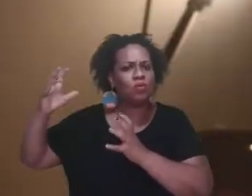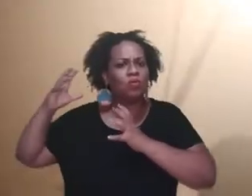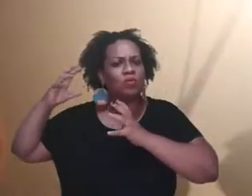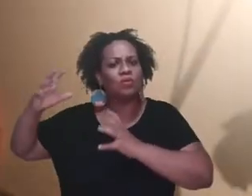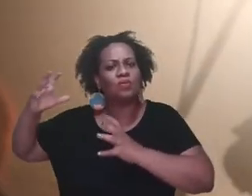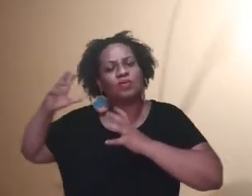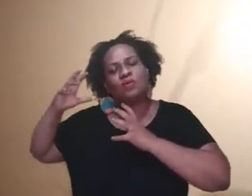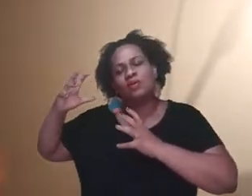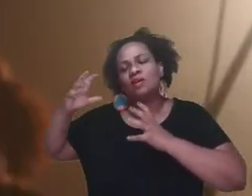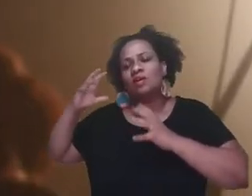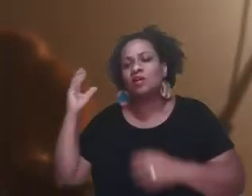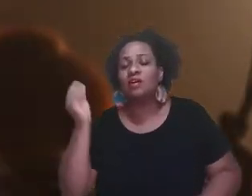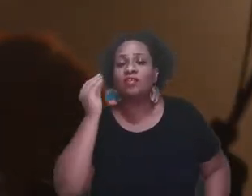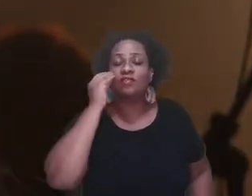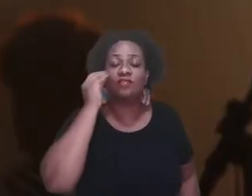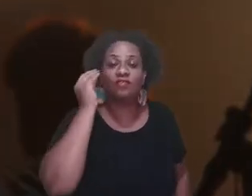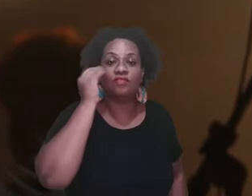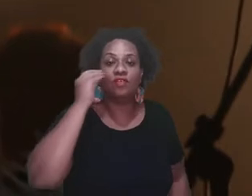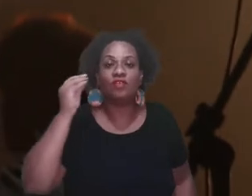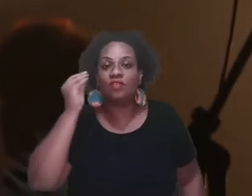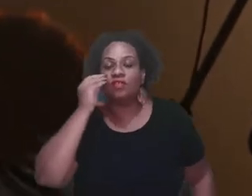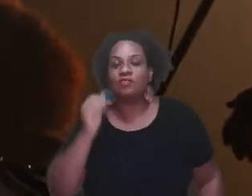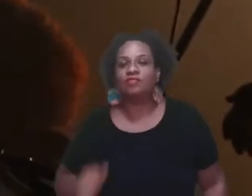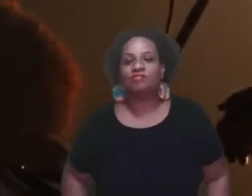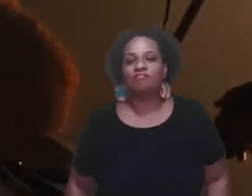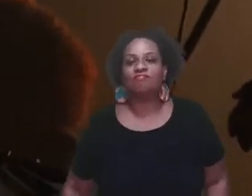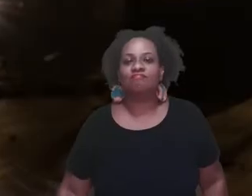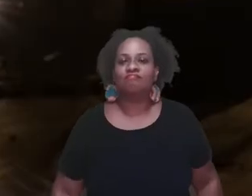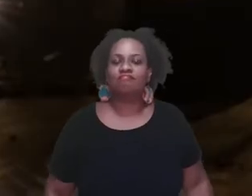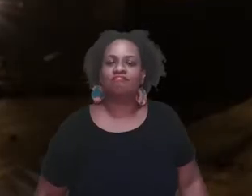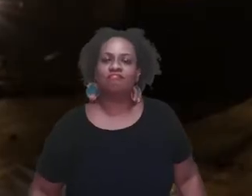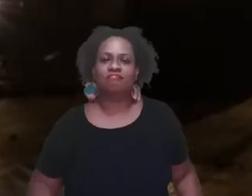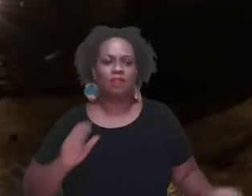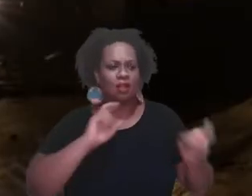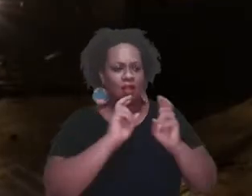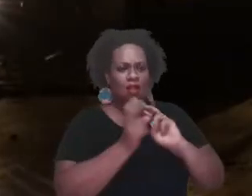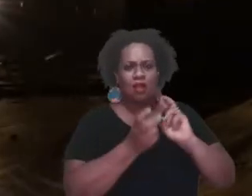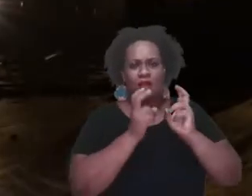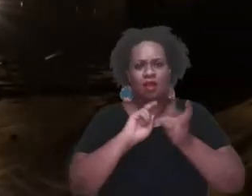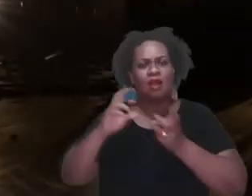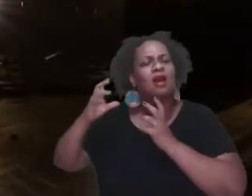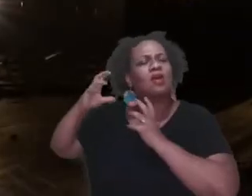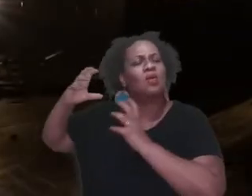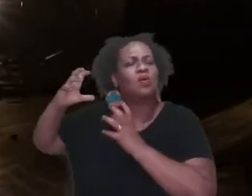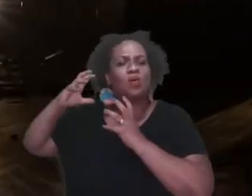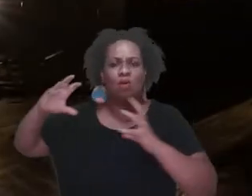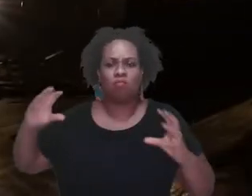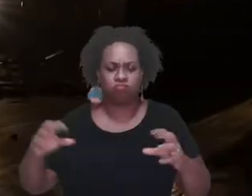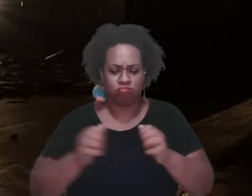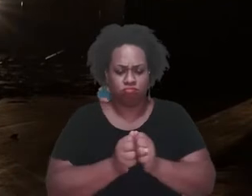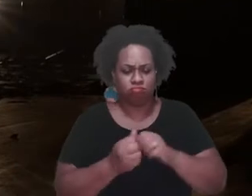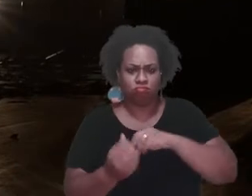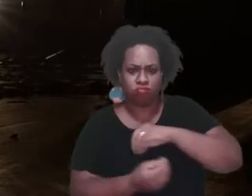resolveu juntar capoeira loucamente dar eu resolvi juntar tanta poeira arrumar